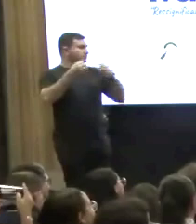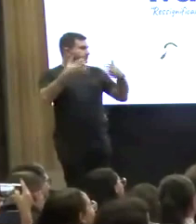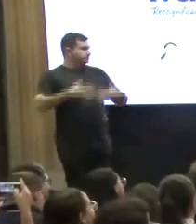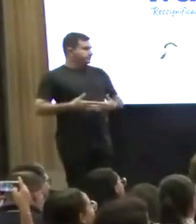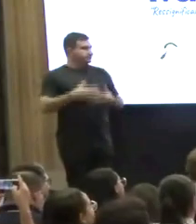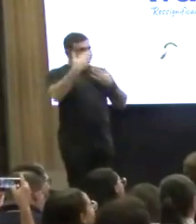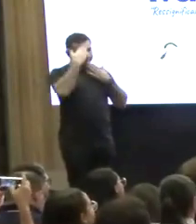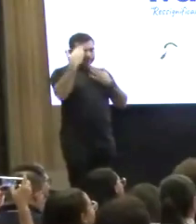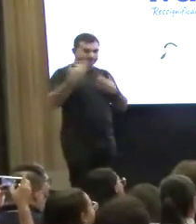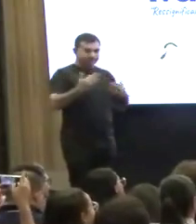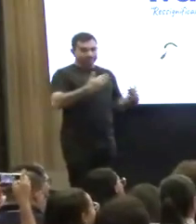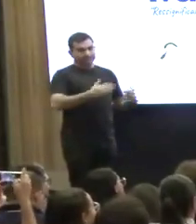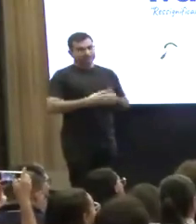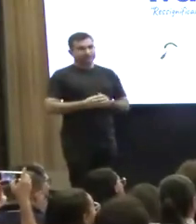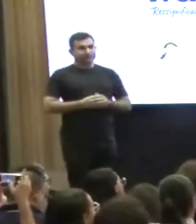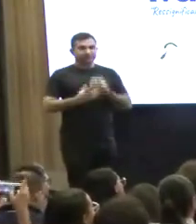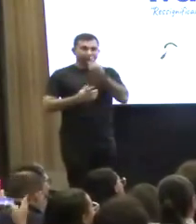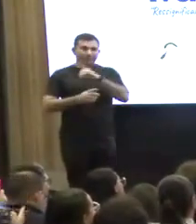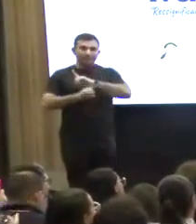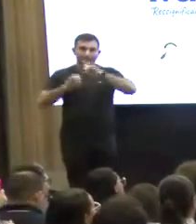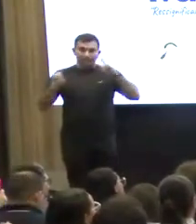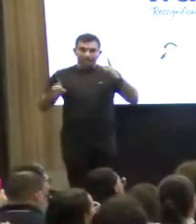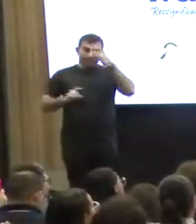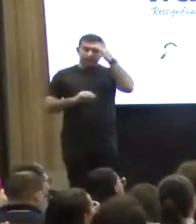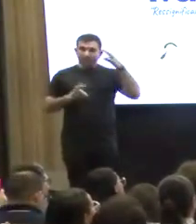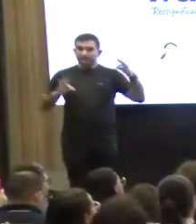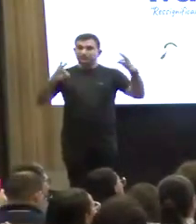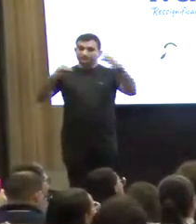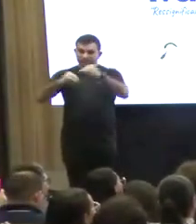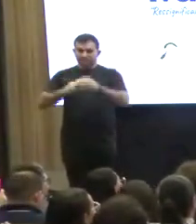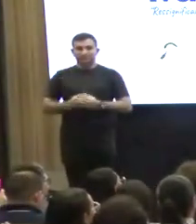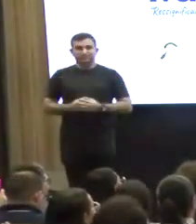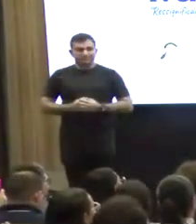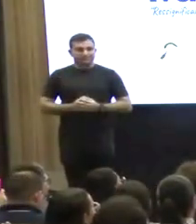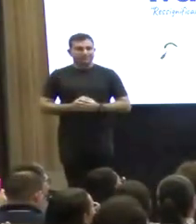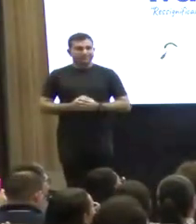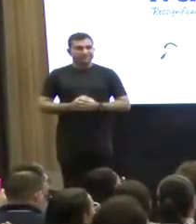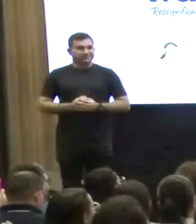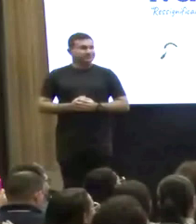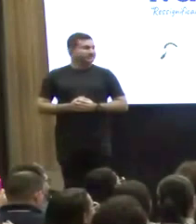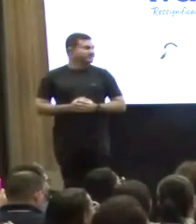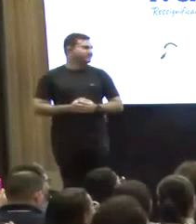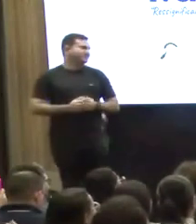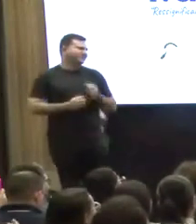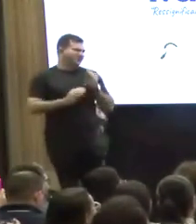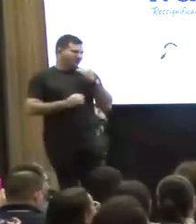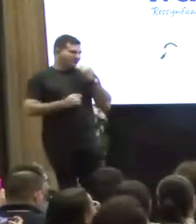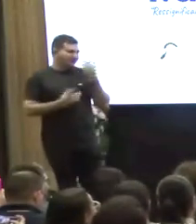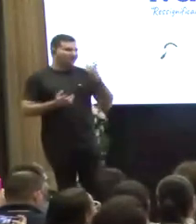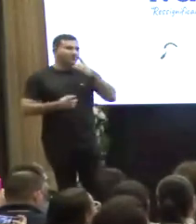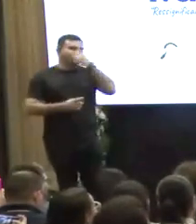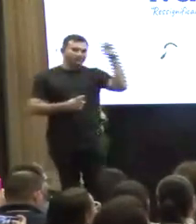Obrigada, professora Avelino. Bom dia para todas as pessoas. Que bom dia fraquinho. Bom dia.